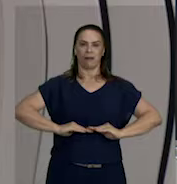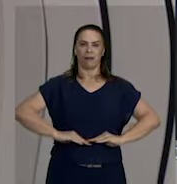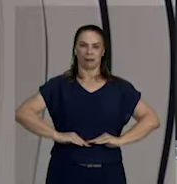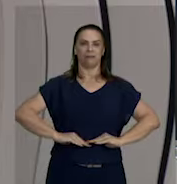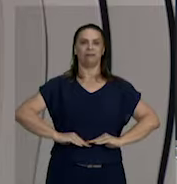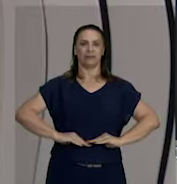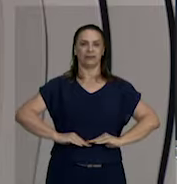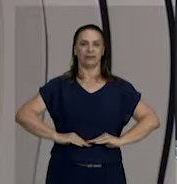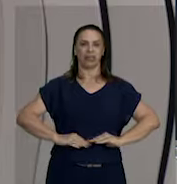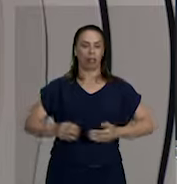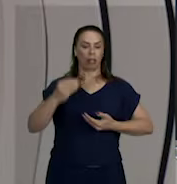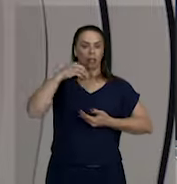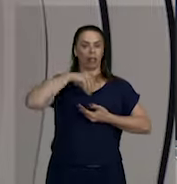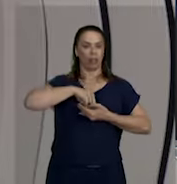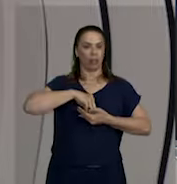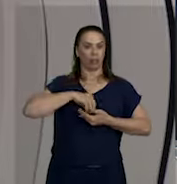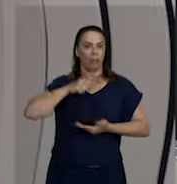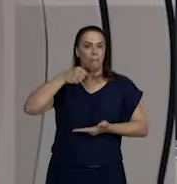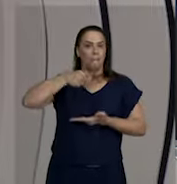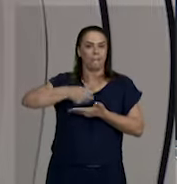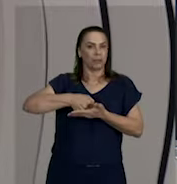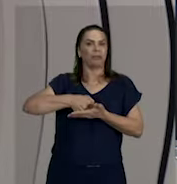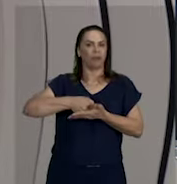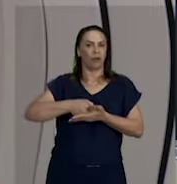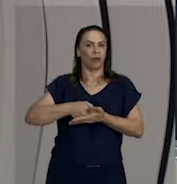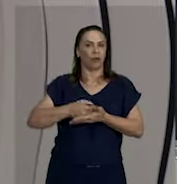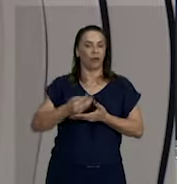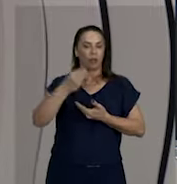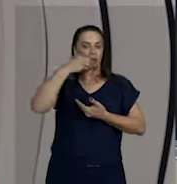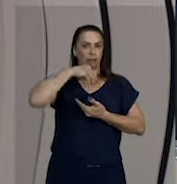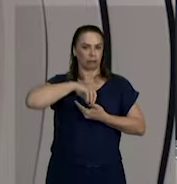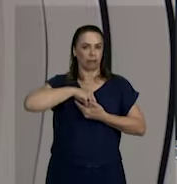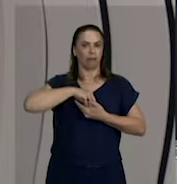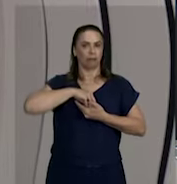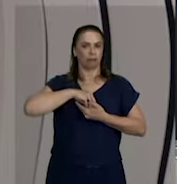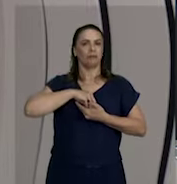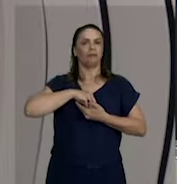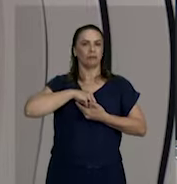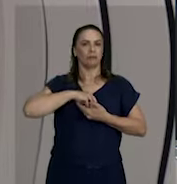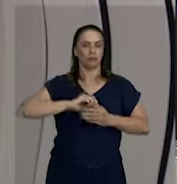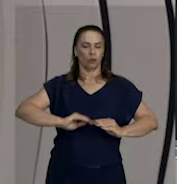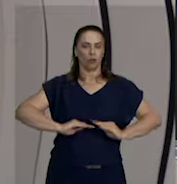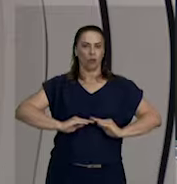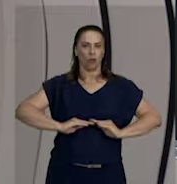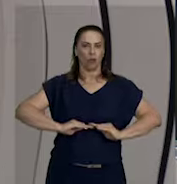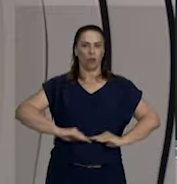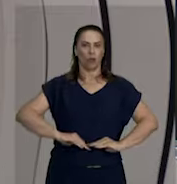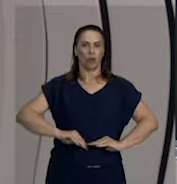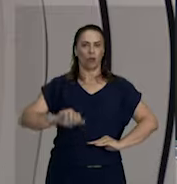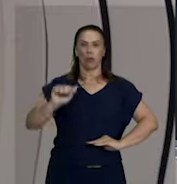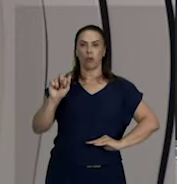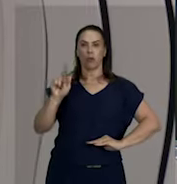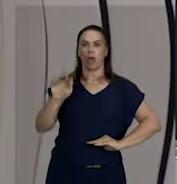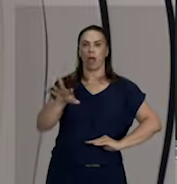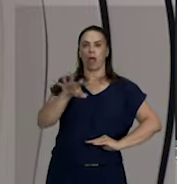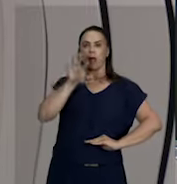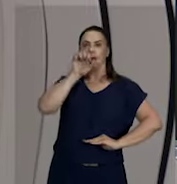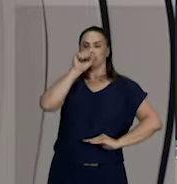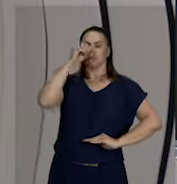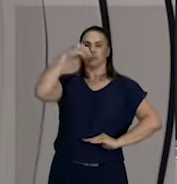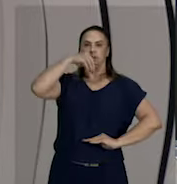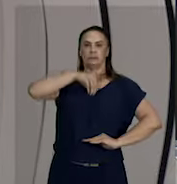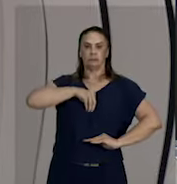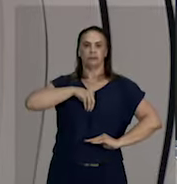se altere, né? Permitindo então que o ar entre dentro dos pulmões. Não só o diafragma, mas também